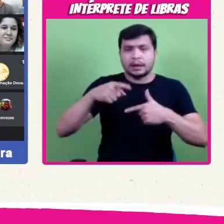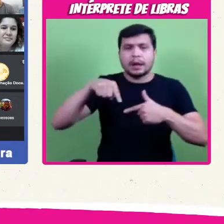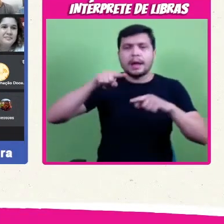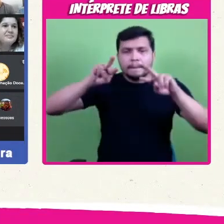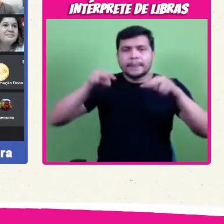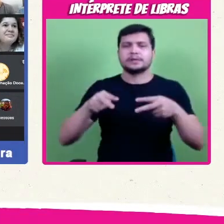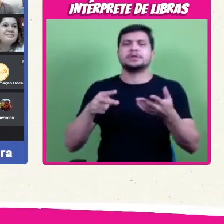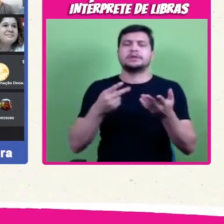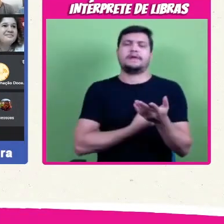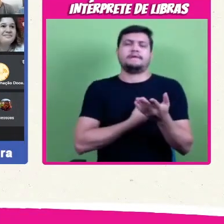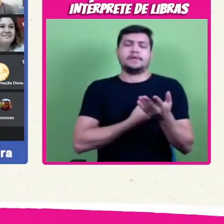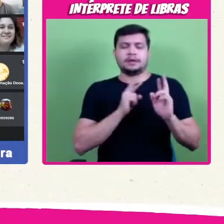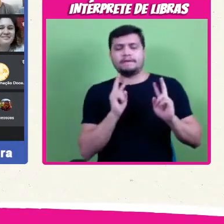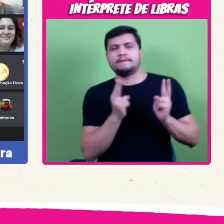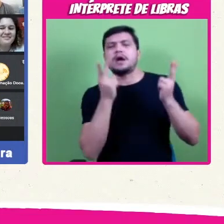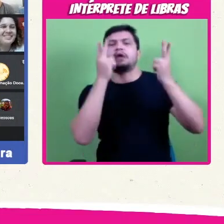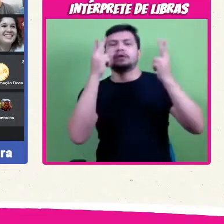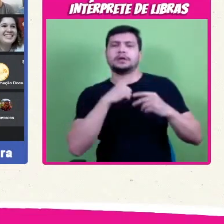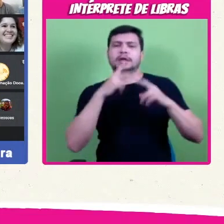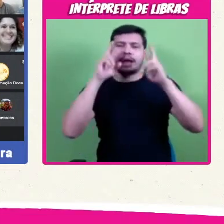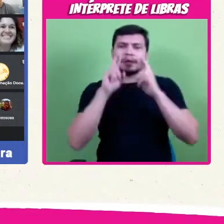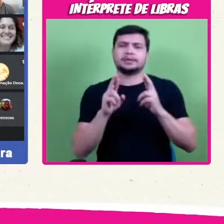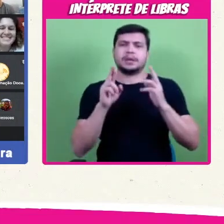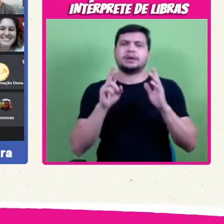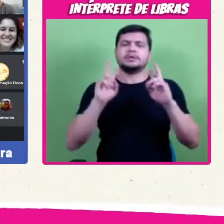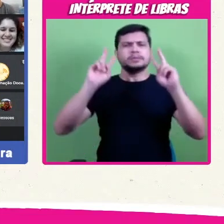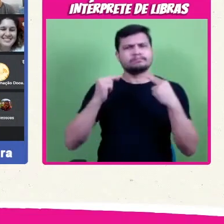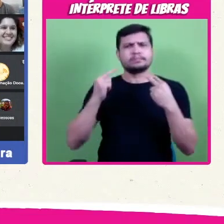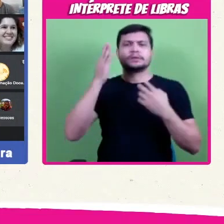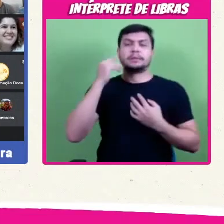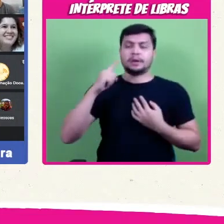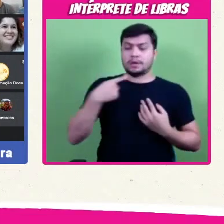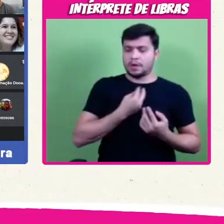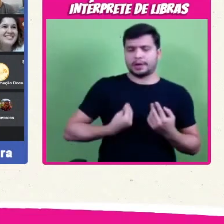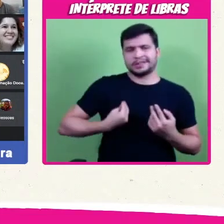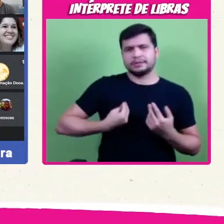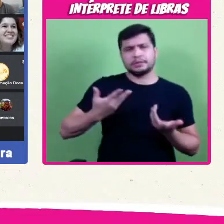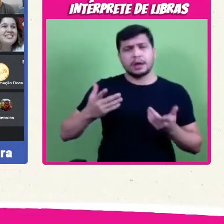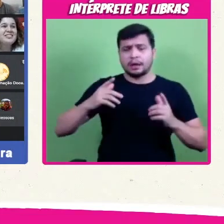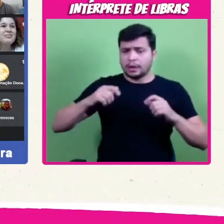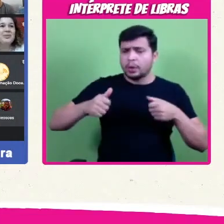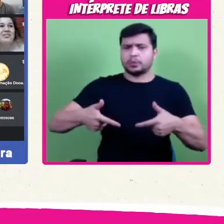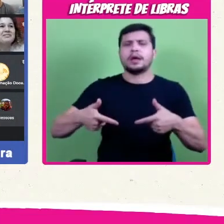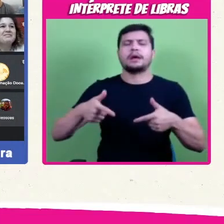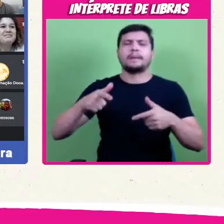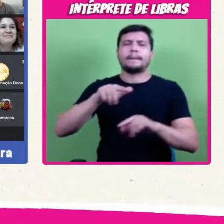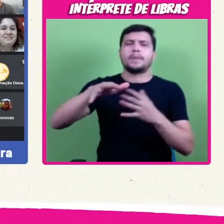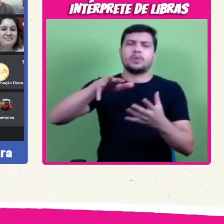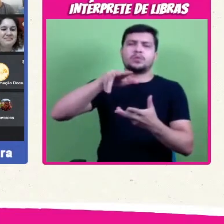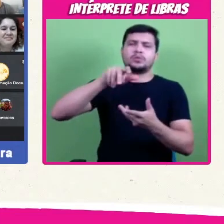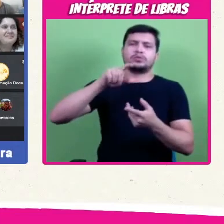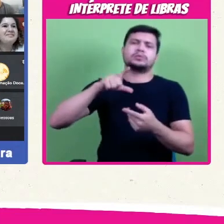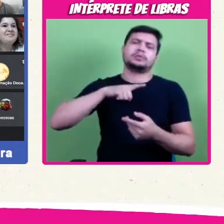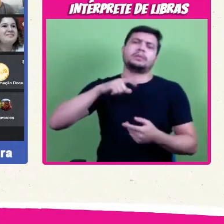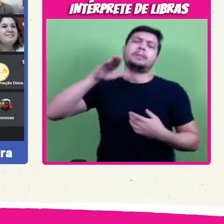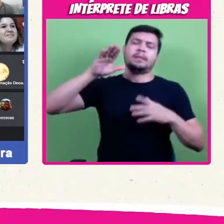da valorização, do respeito, da nossa existência, e, enfim, lutar para que o mundo seja mais feliz e mais afetuoso, como